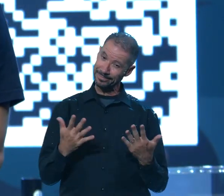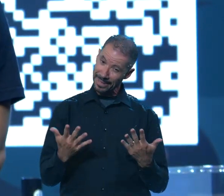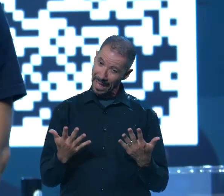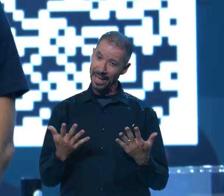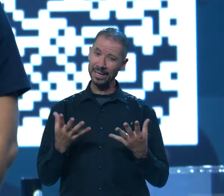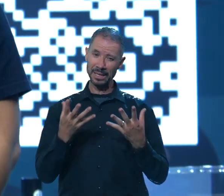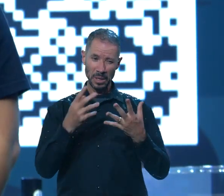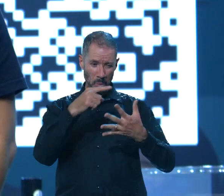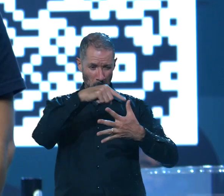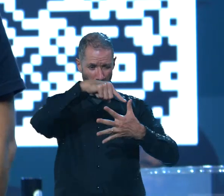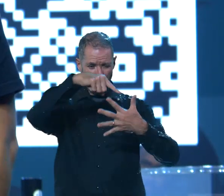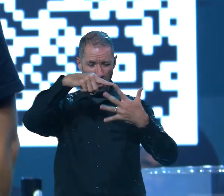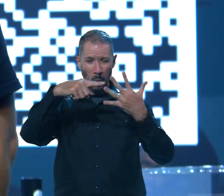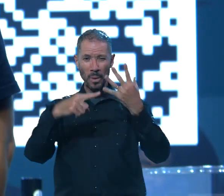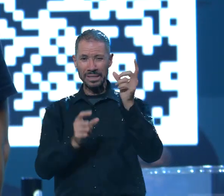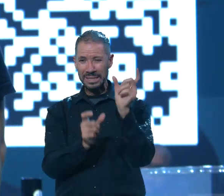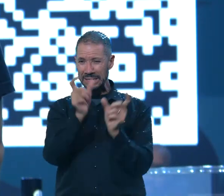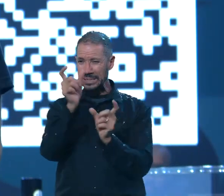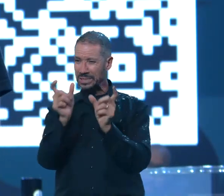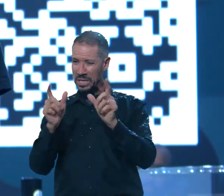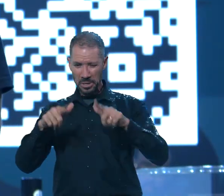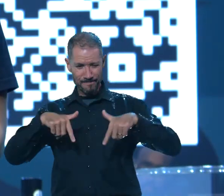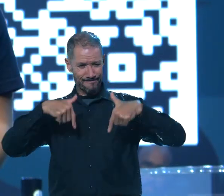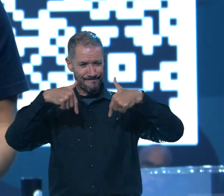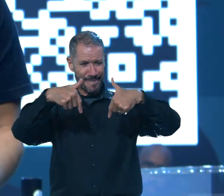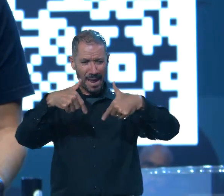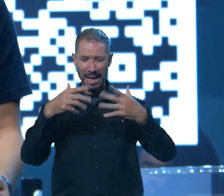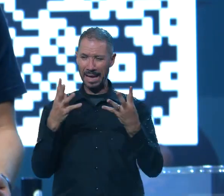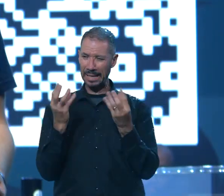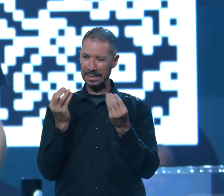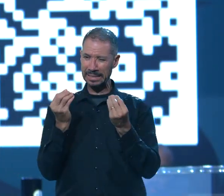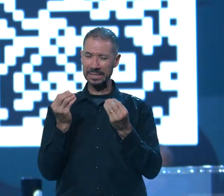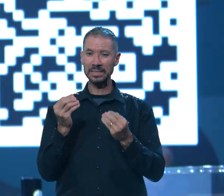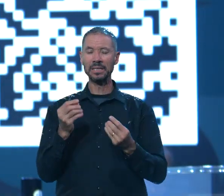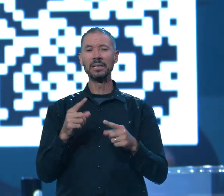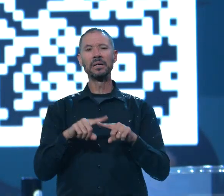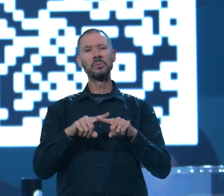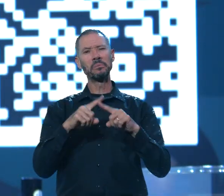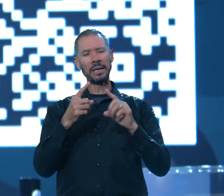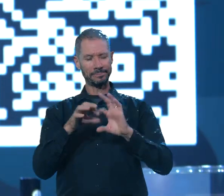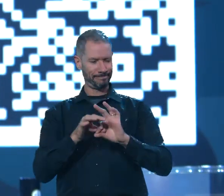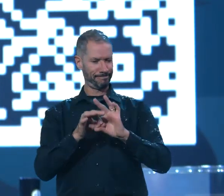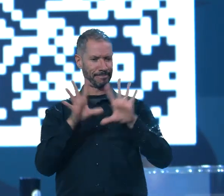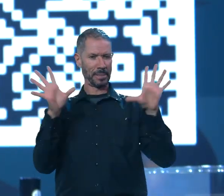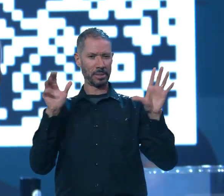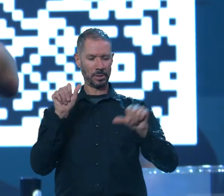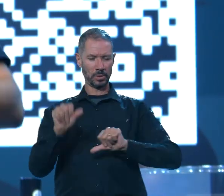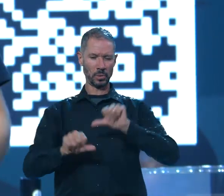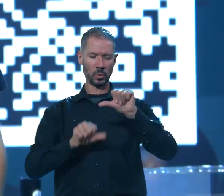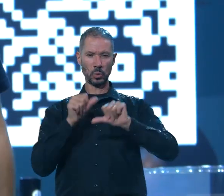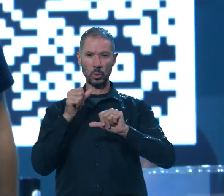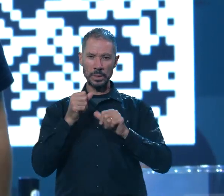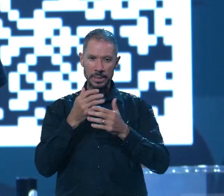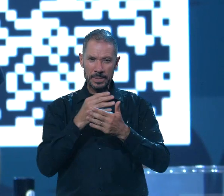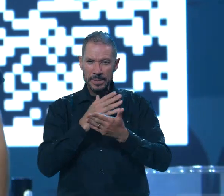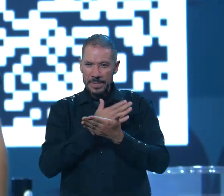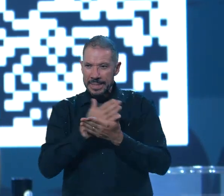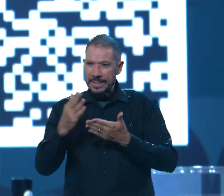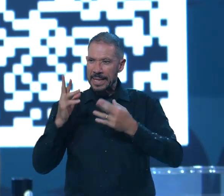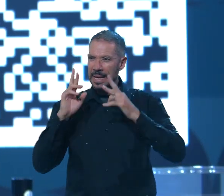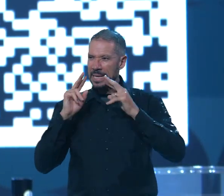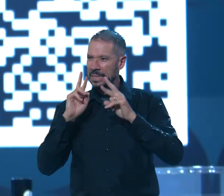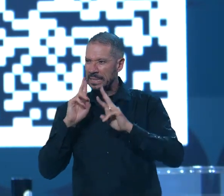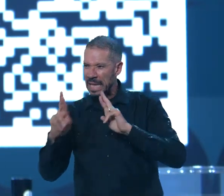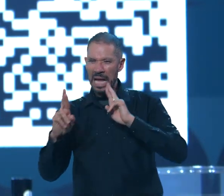É muita coisa, é muita gente, é muita frente. Mas eu não vou permitir que isso me torne alguém que vai começar a murmurar, porque ao